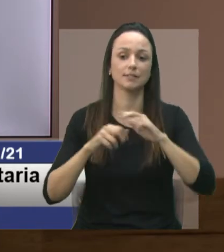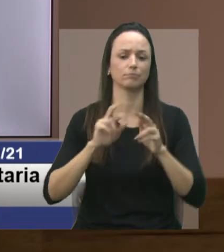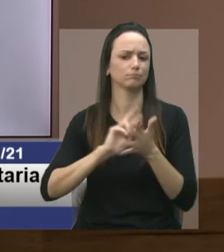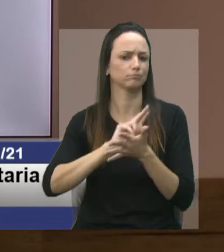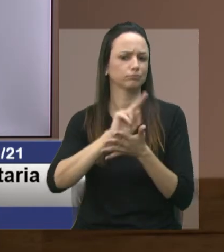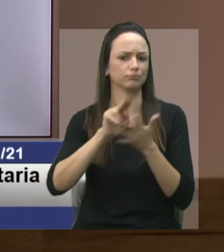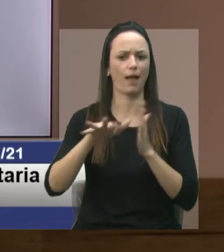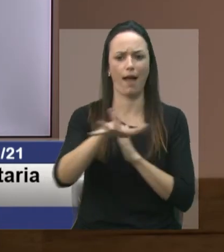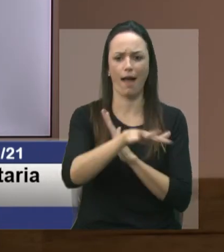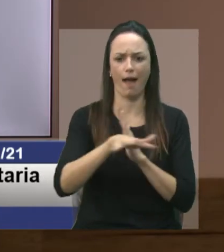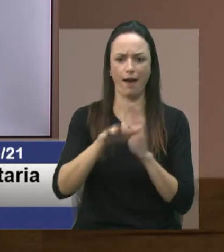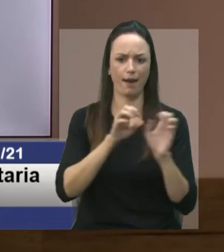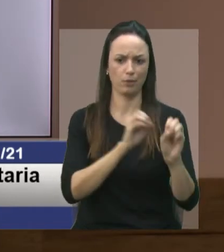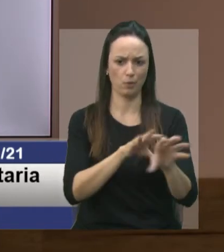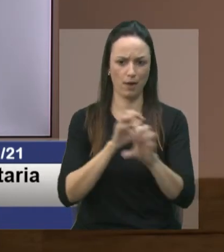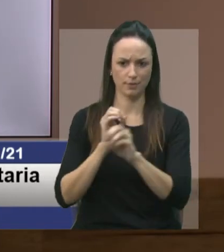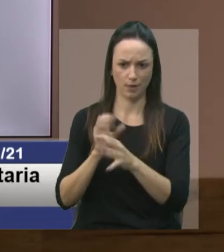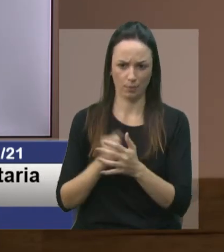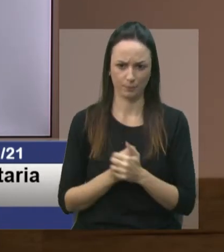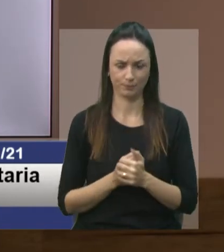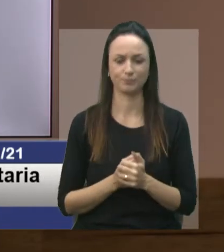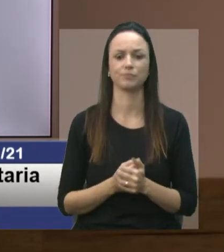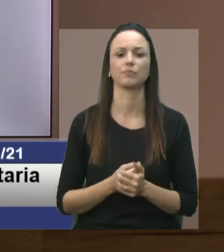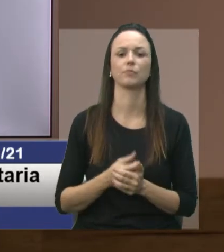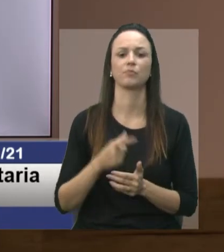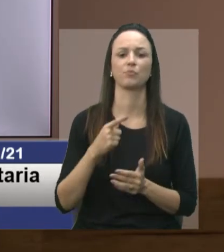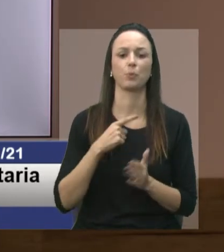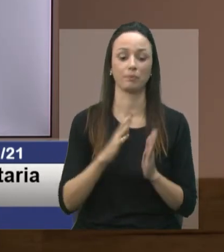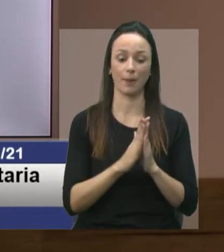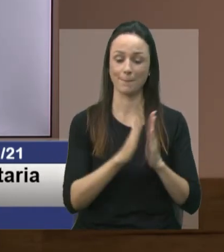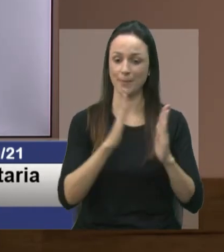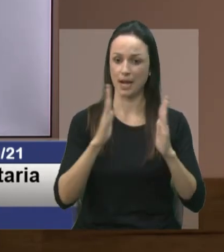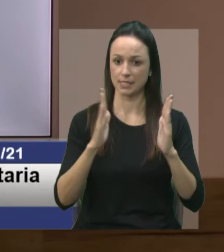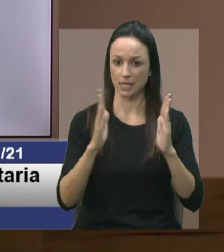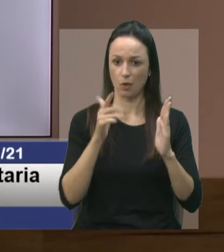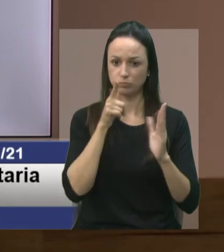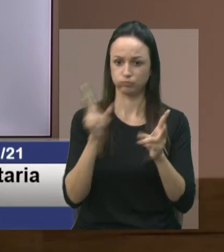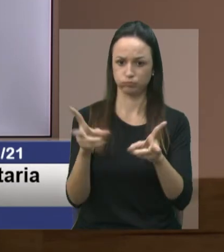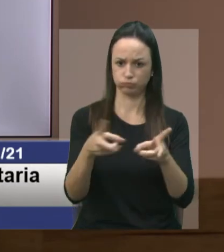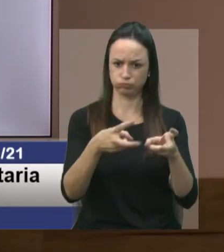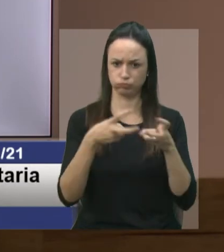na educação. Nós tivemos no período uma arrecadação de